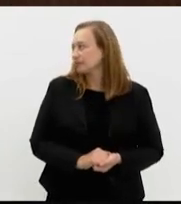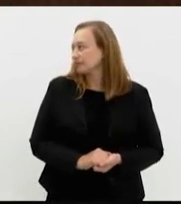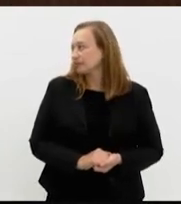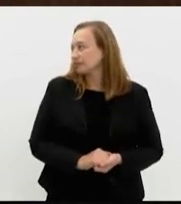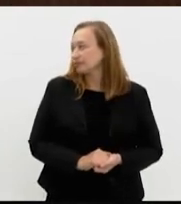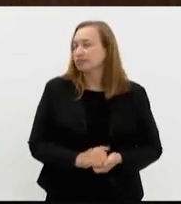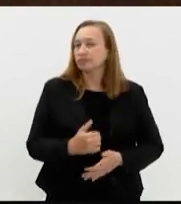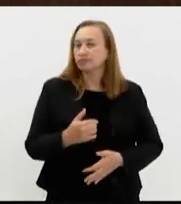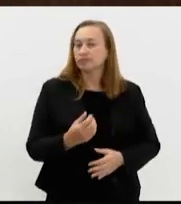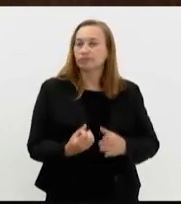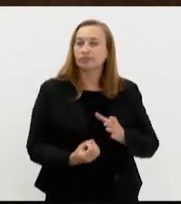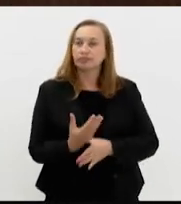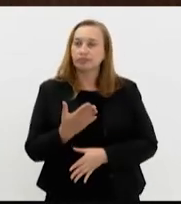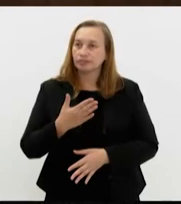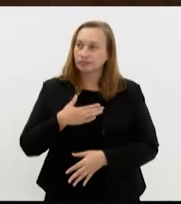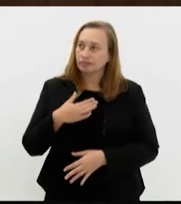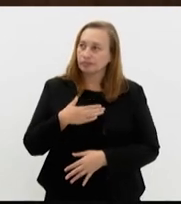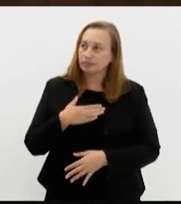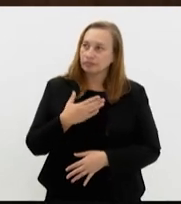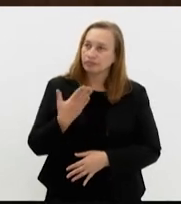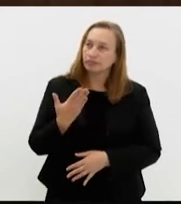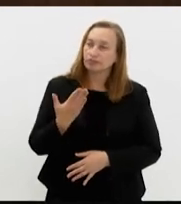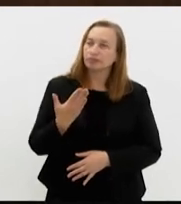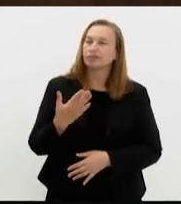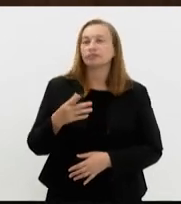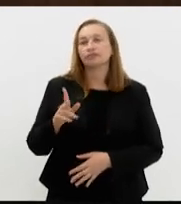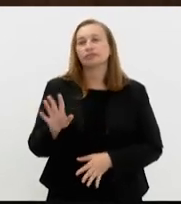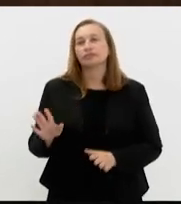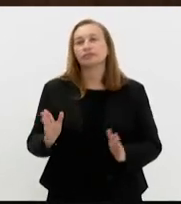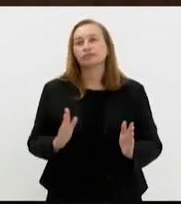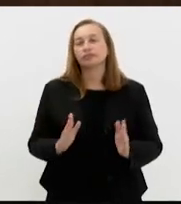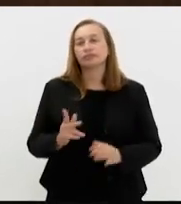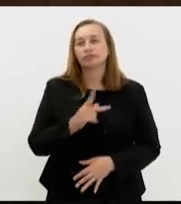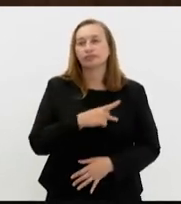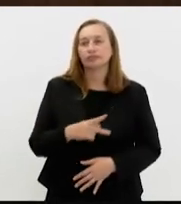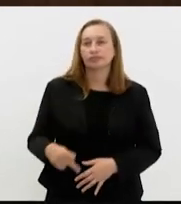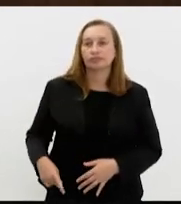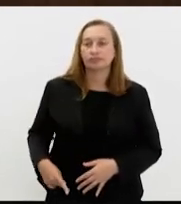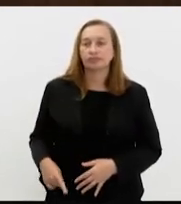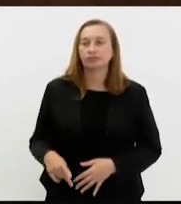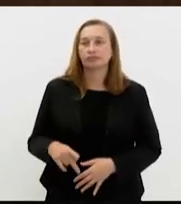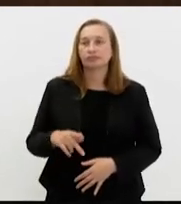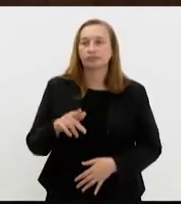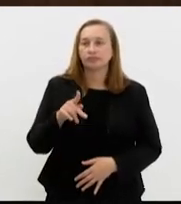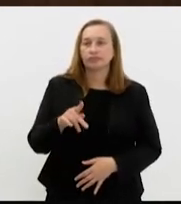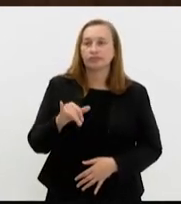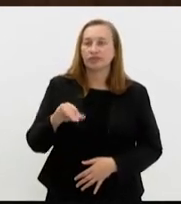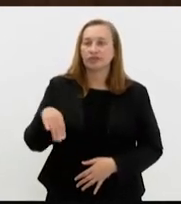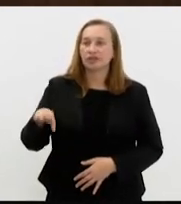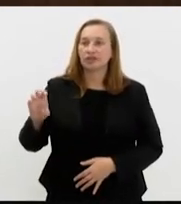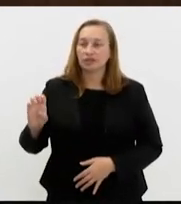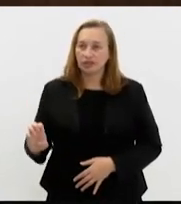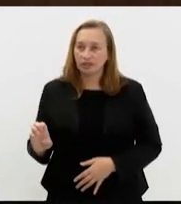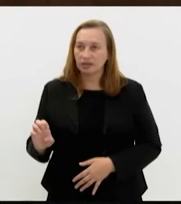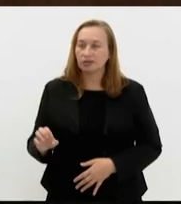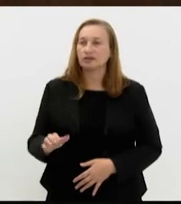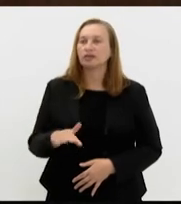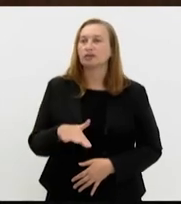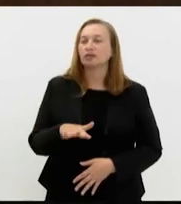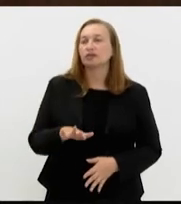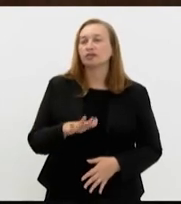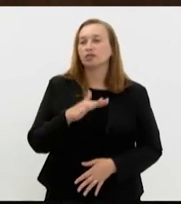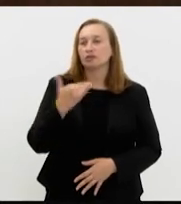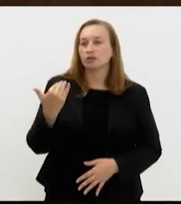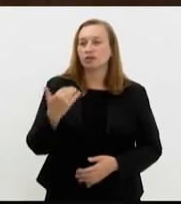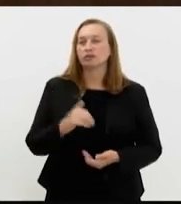e, na época, o presidente da Alerj, que era o Pisciani, falecido, porque,